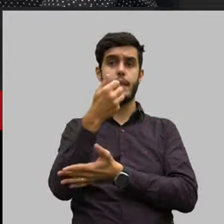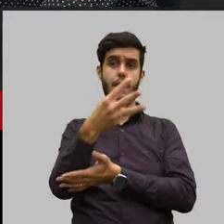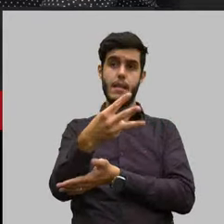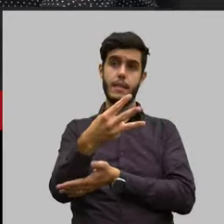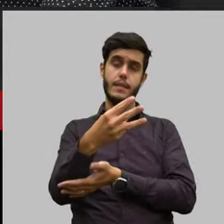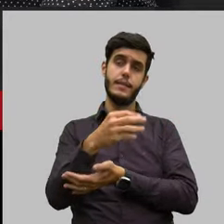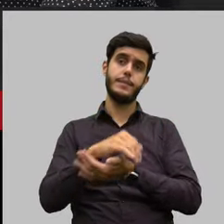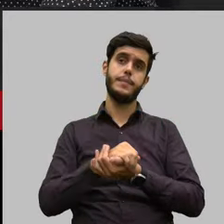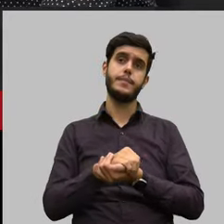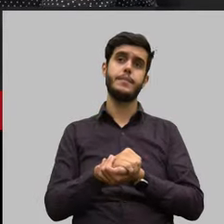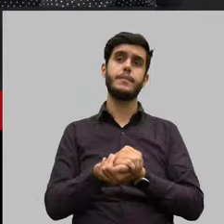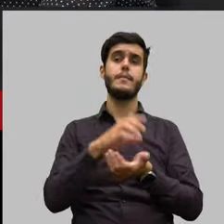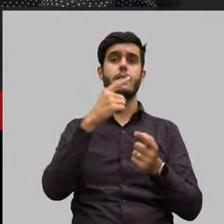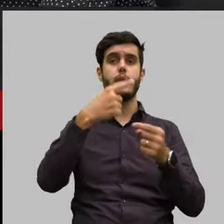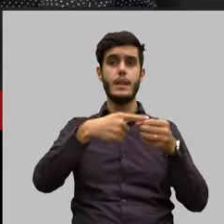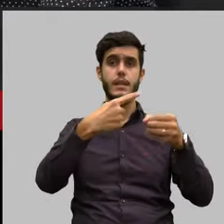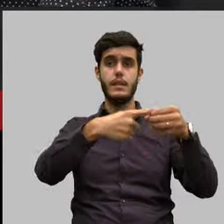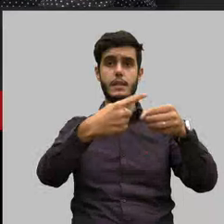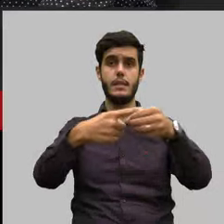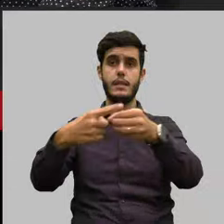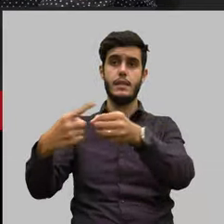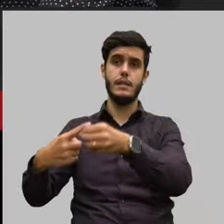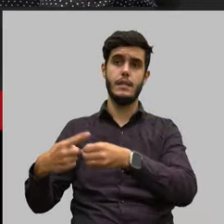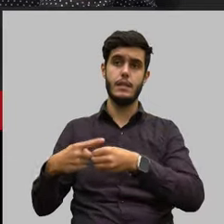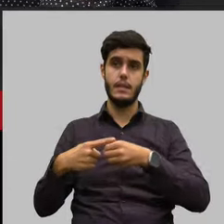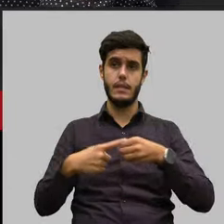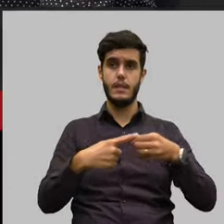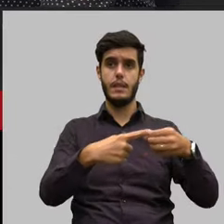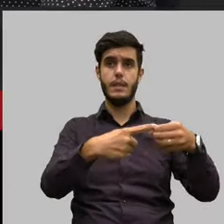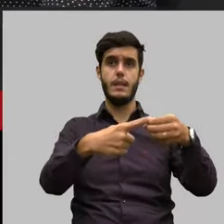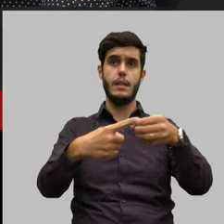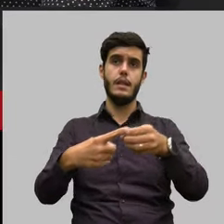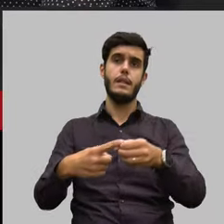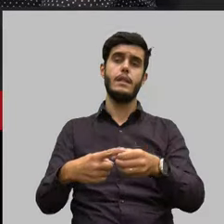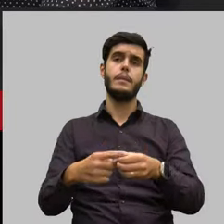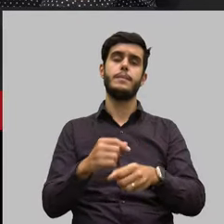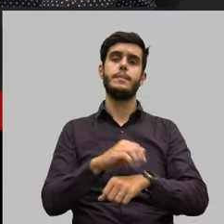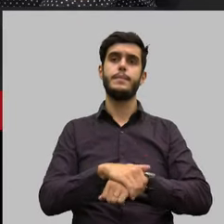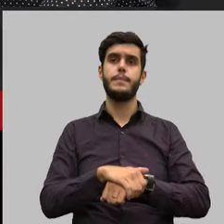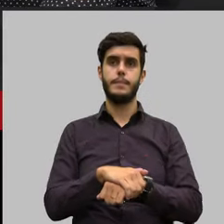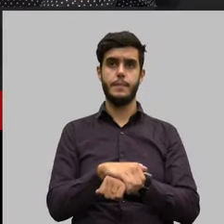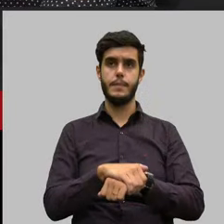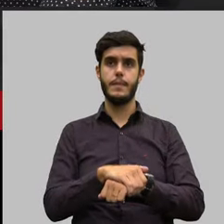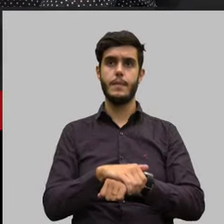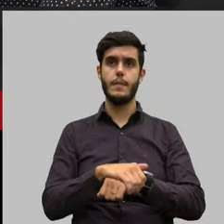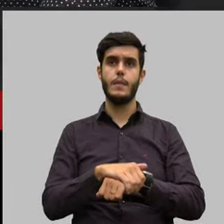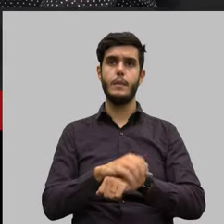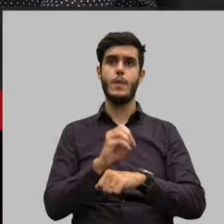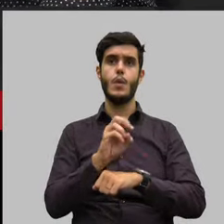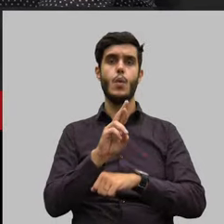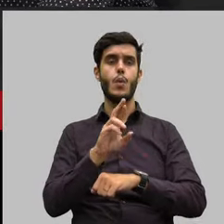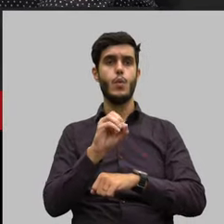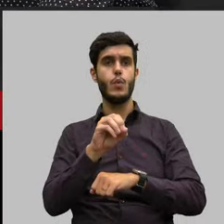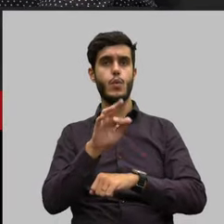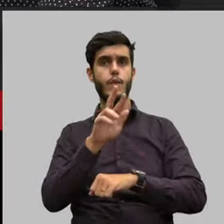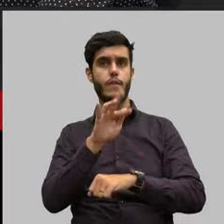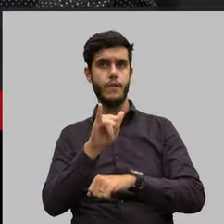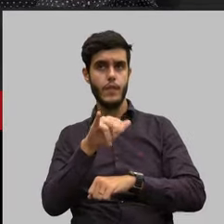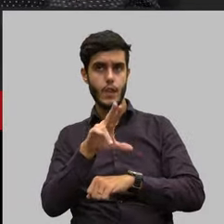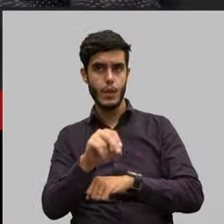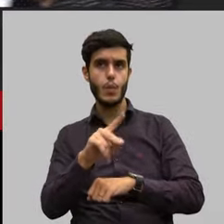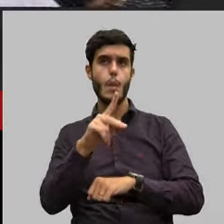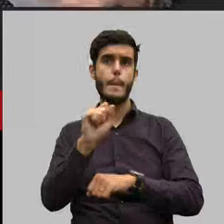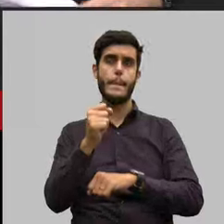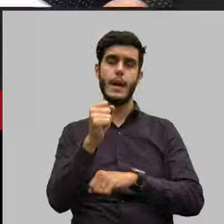Pirapora Varginha Oliveira formiga Alterosa Itajubá Ouro Fino Entre Rios de Minas passos